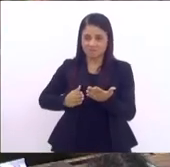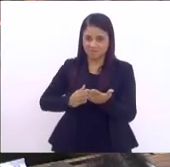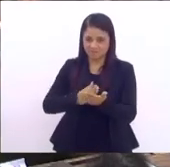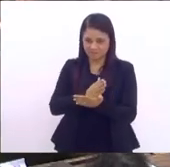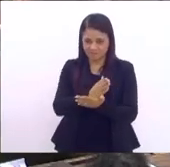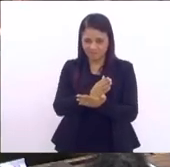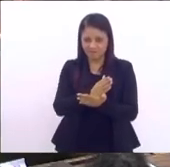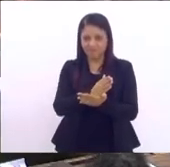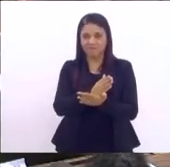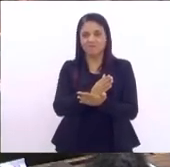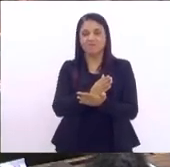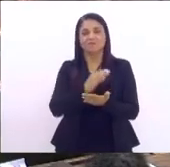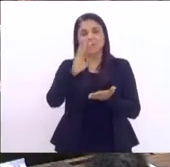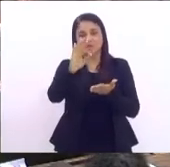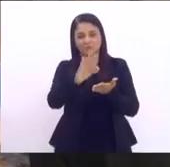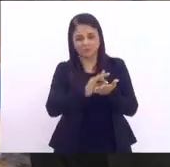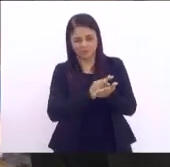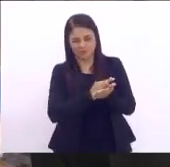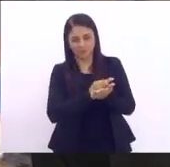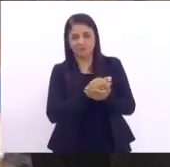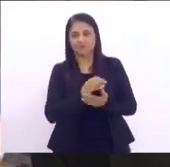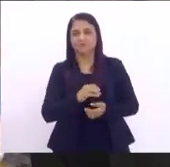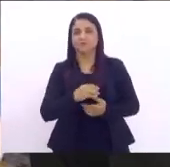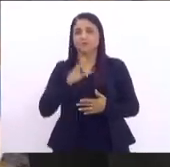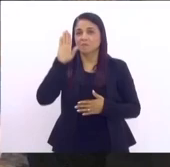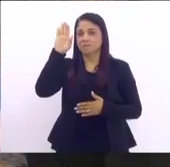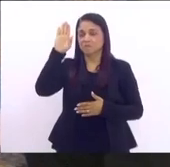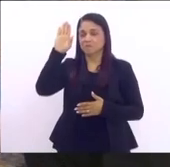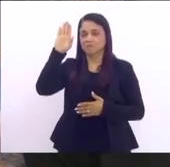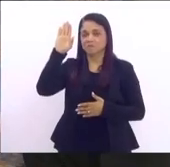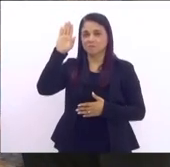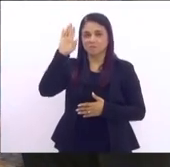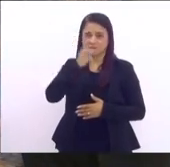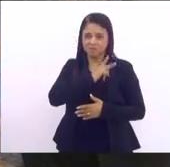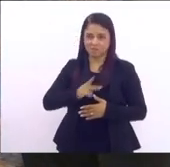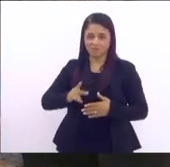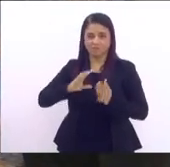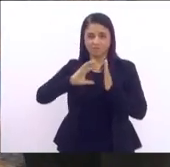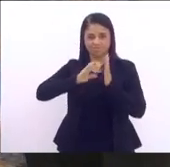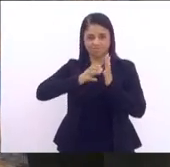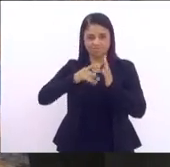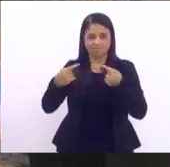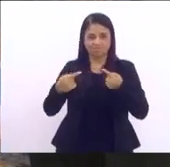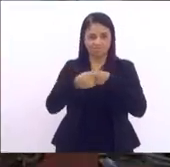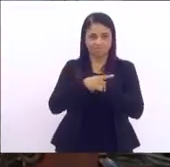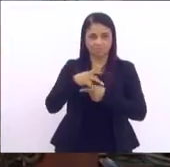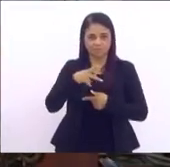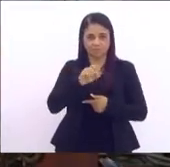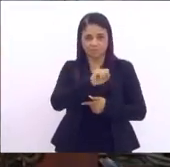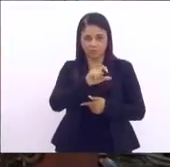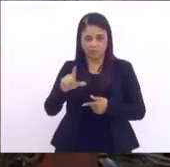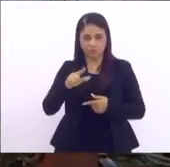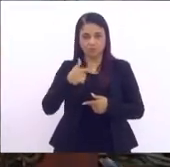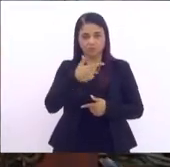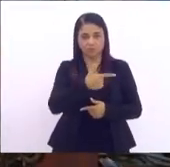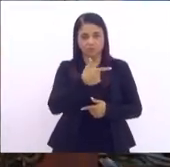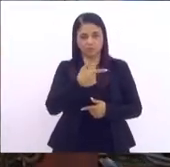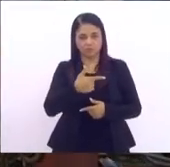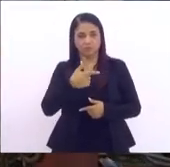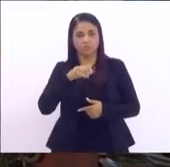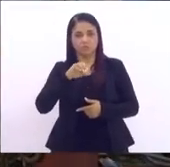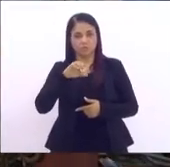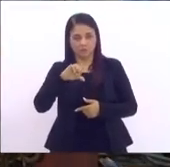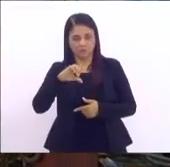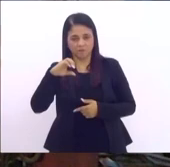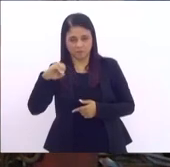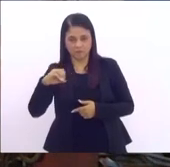autógrafo. Presidente, voto contrário da bancada do PSOL no 2290 e no 2289. Perfeito. Anuncio o